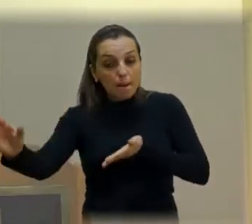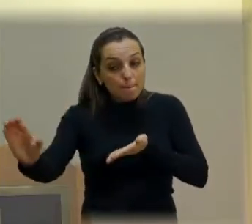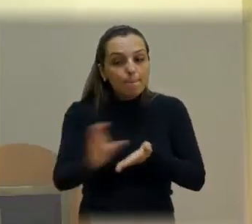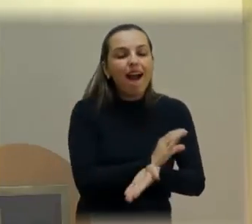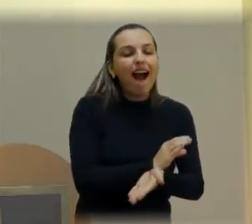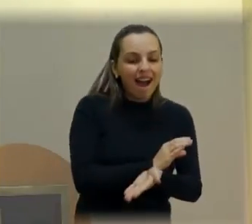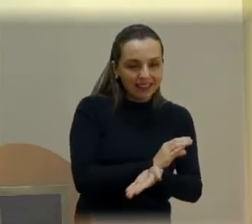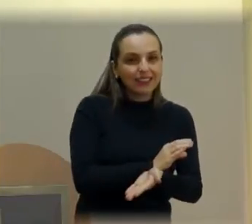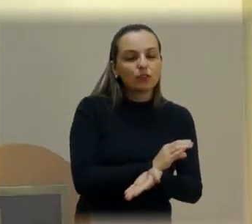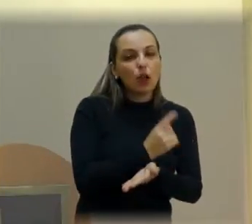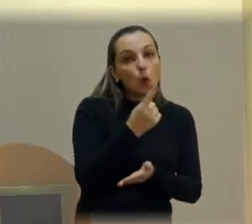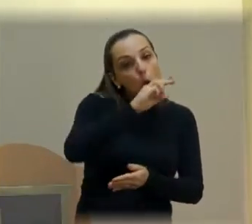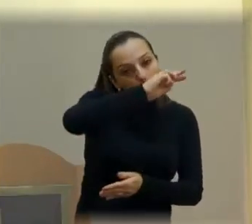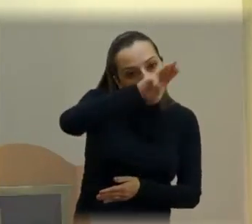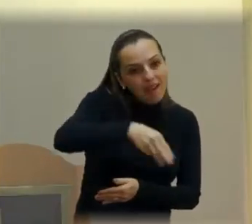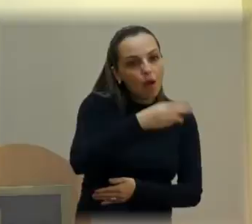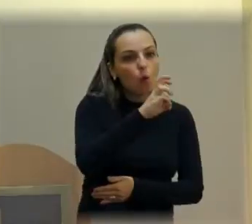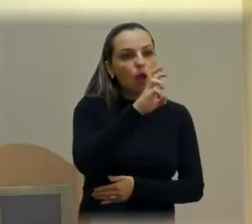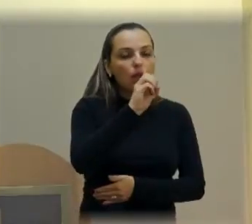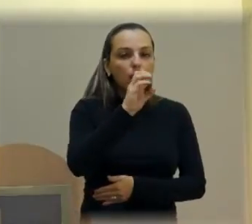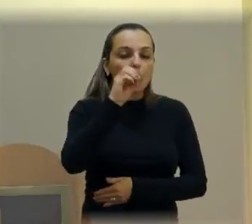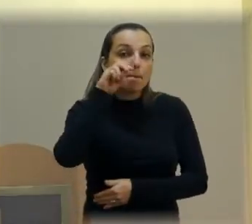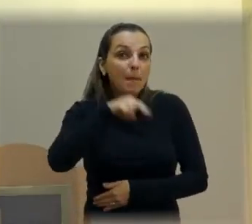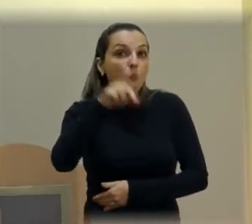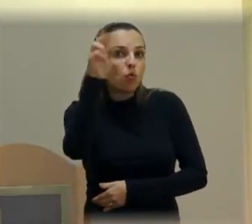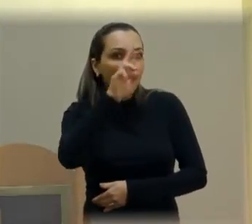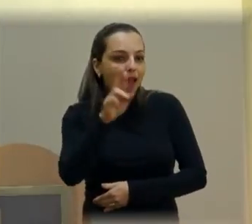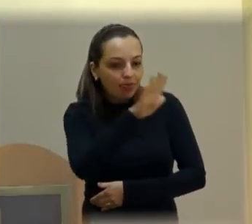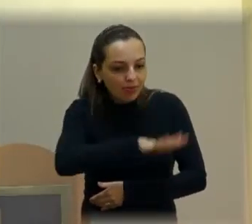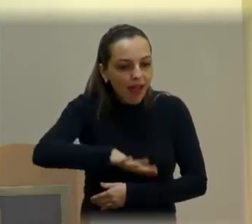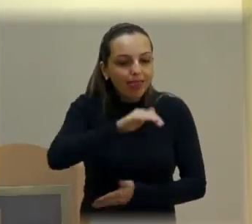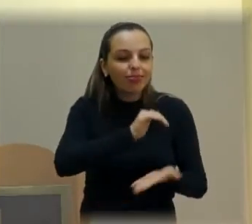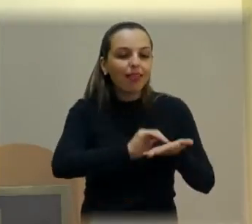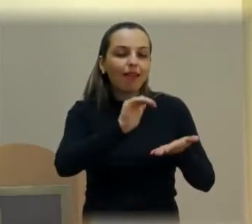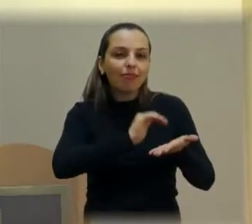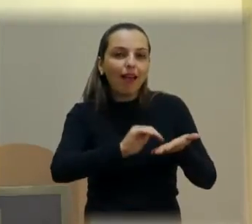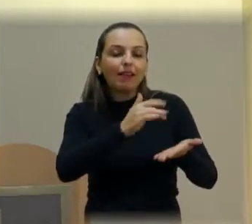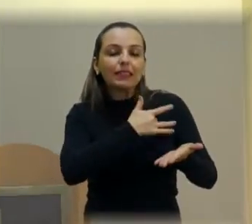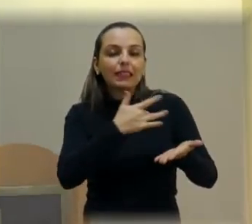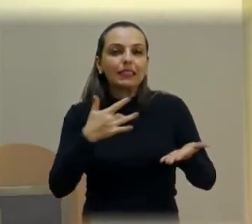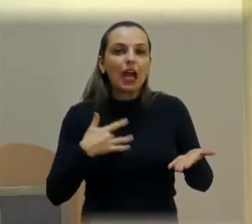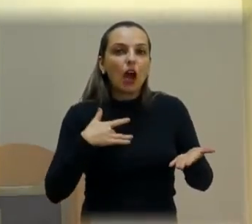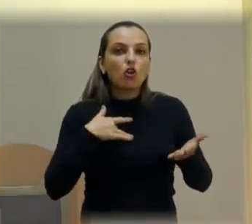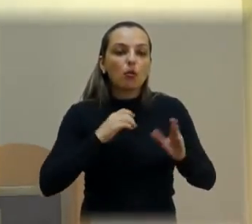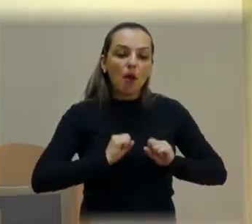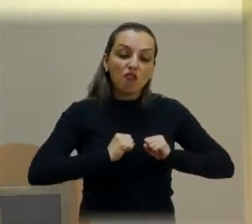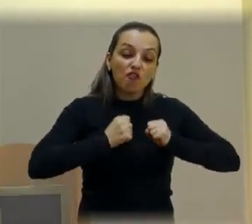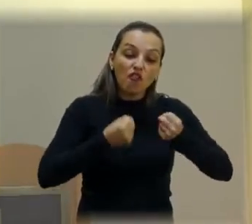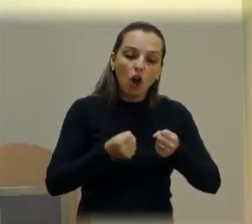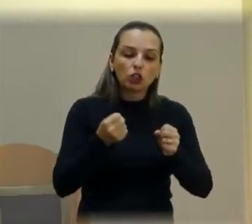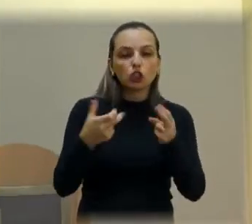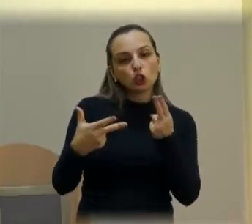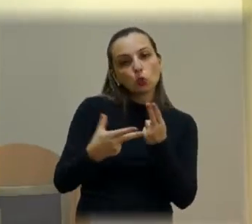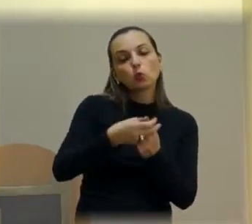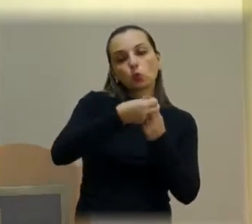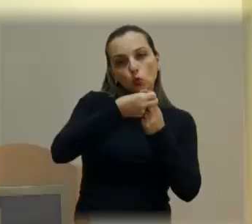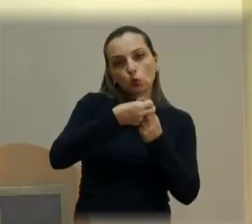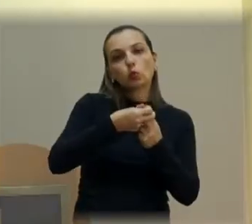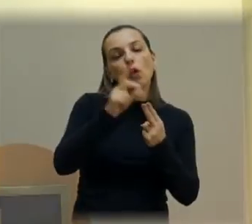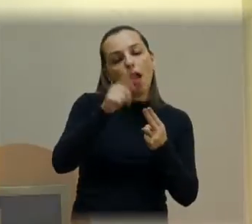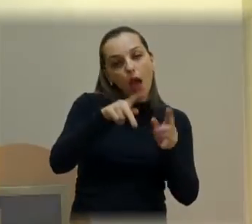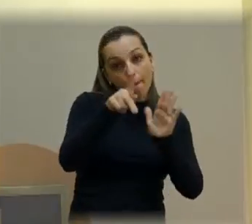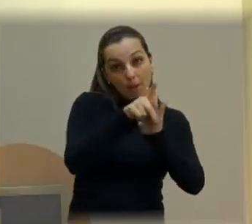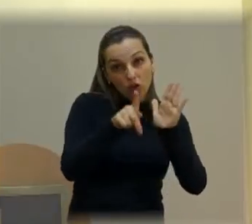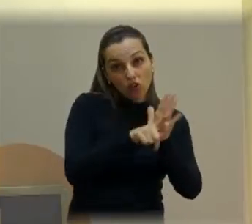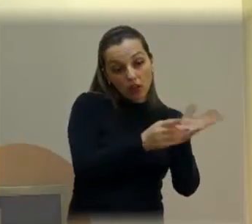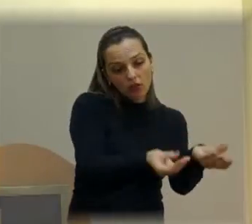Covid emergencial aqui para Araraquara, para a saúde, para a gente fortalecer o SUS. Então, em breve, esse projeto deve vir à Câmara para nós